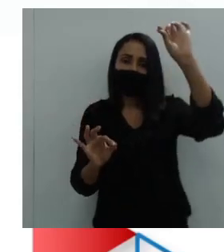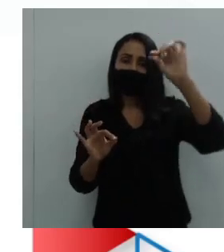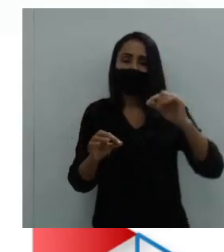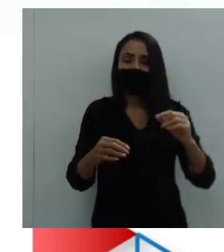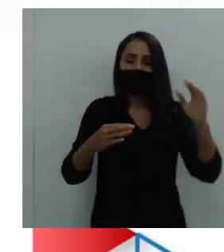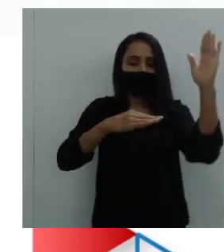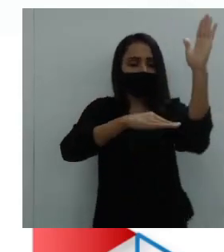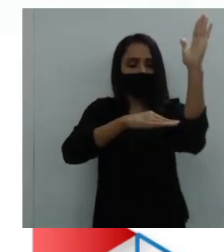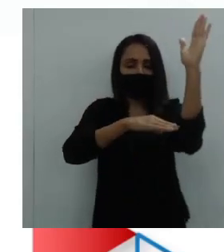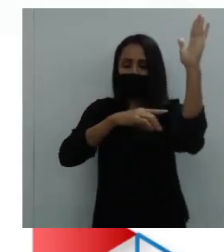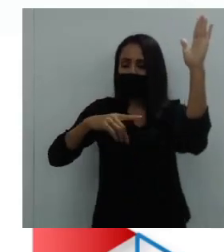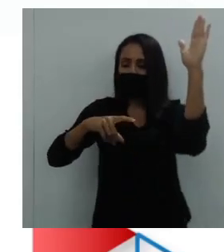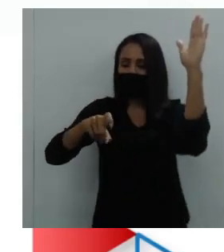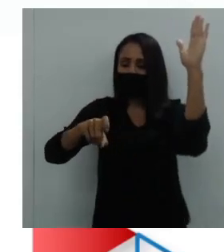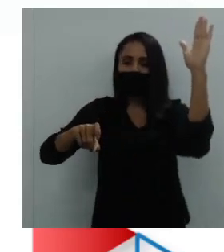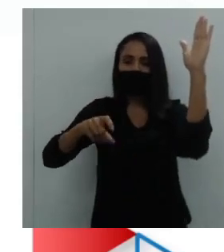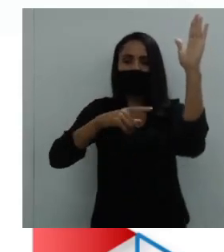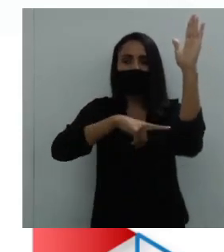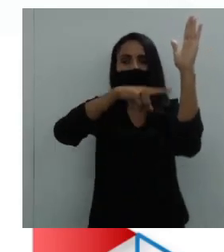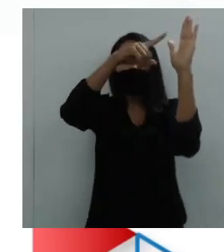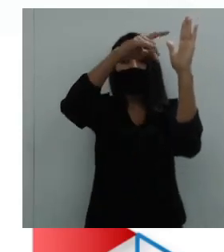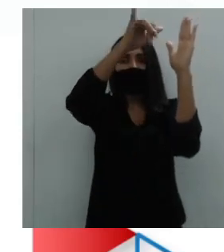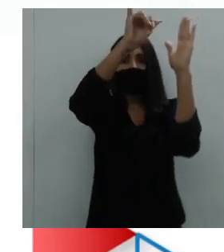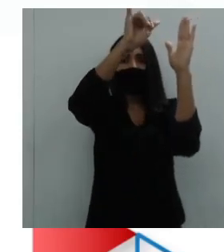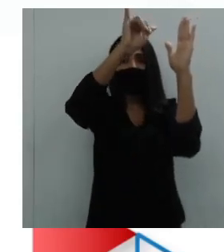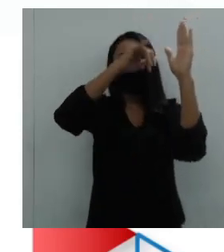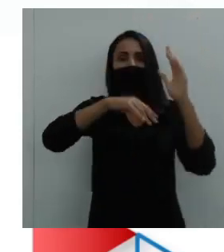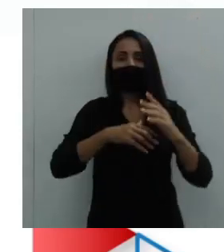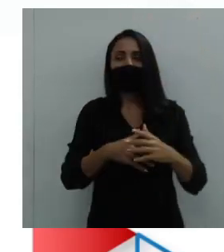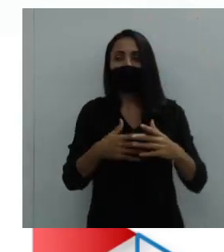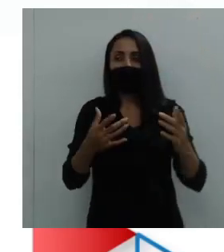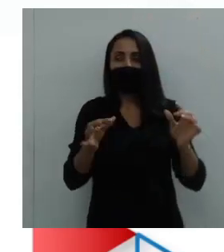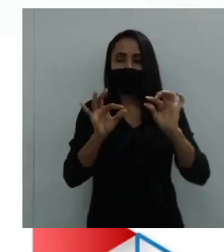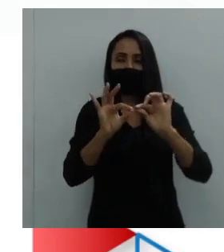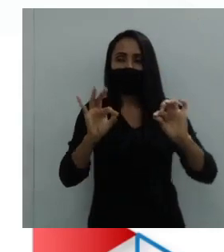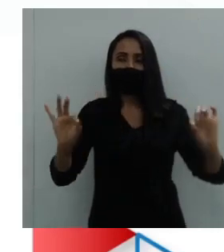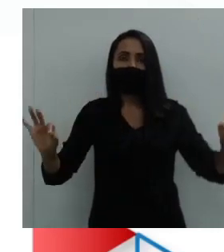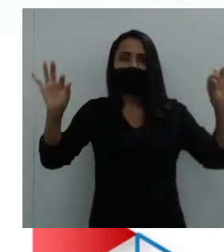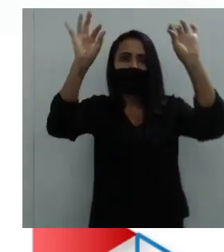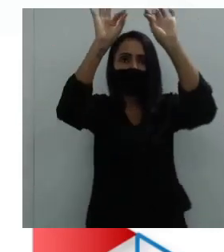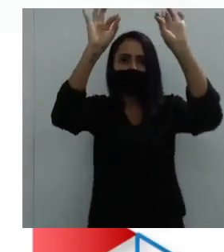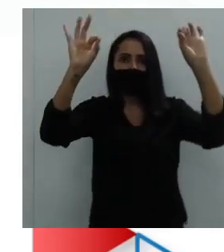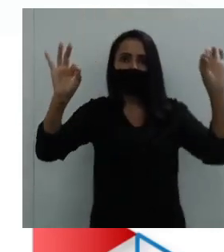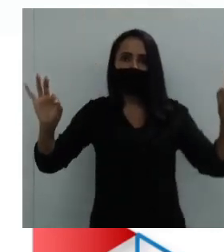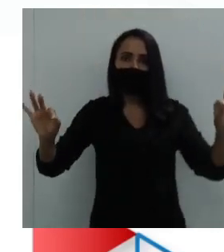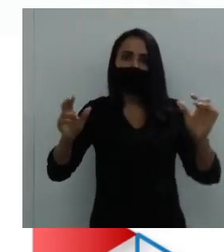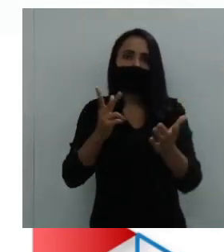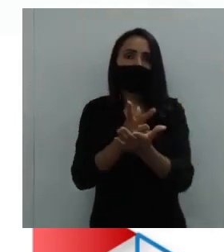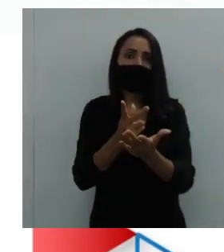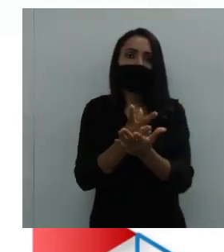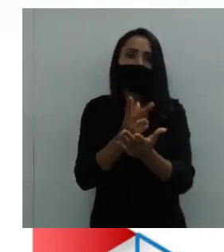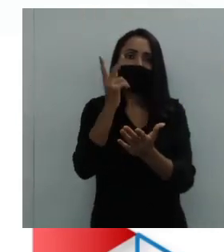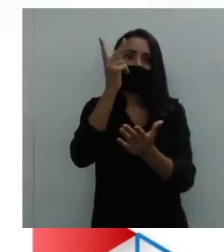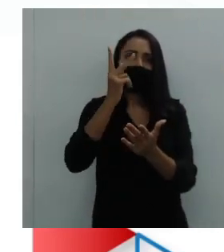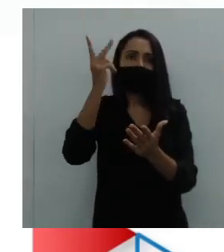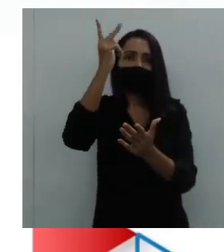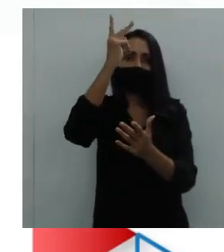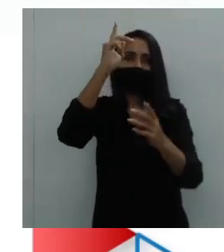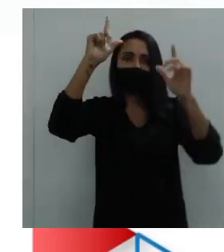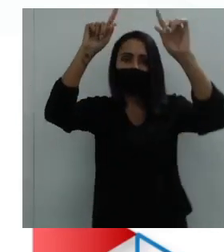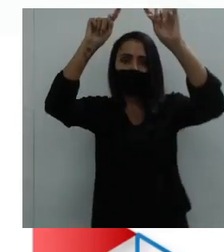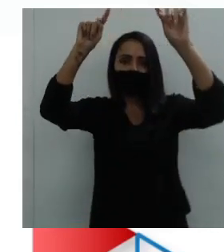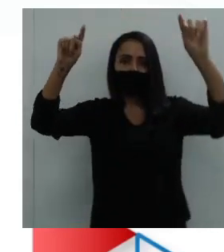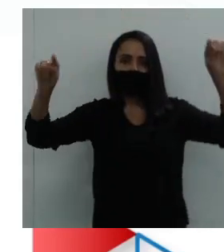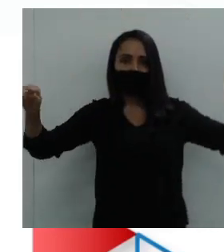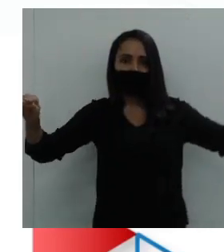X, depois Y. E aí está a ampliação da figura, da mesma figura, agora ampliada no fator 2,